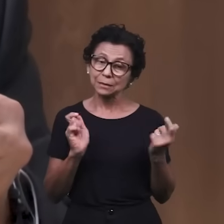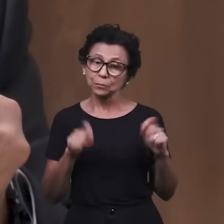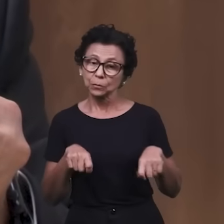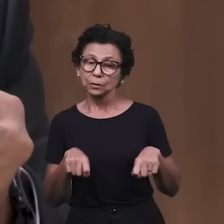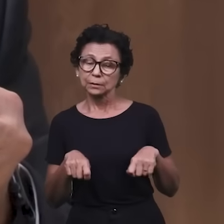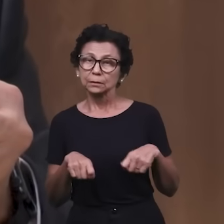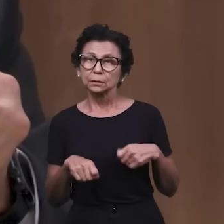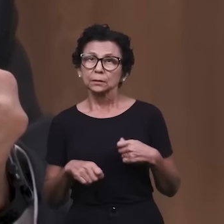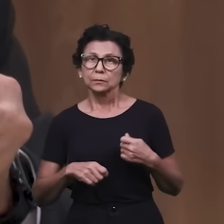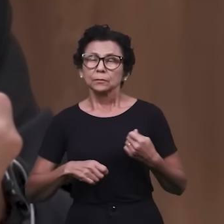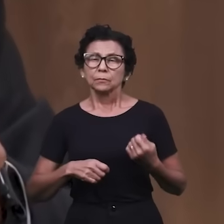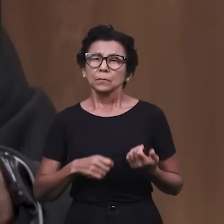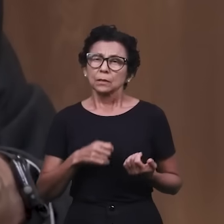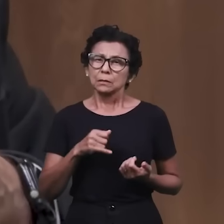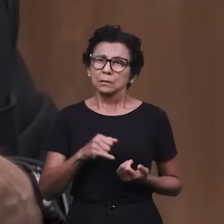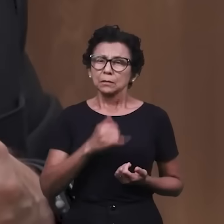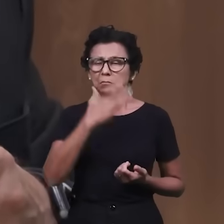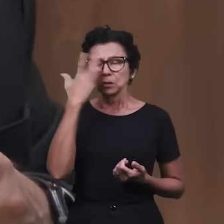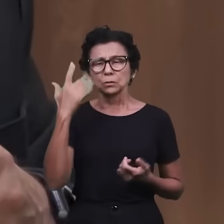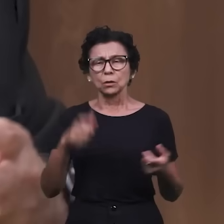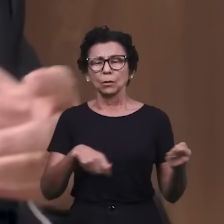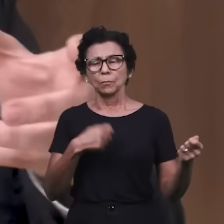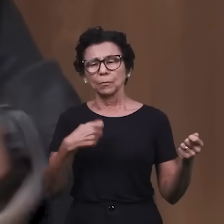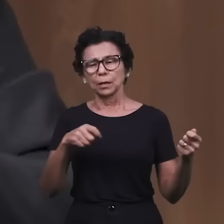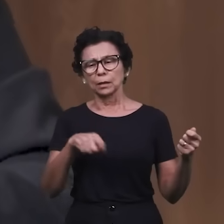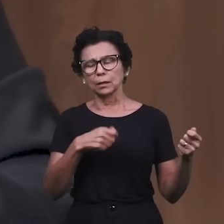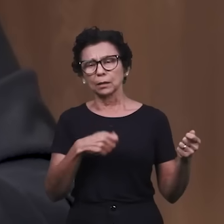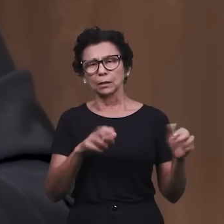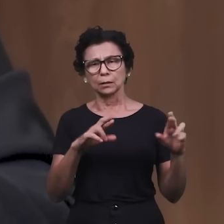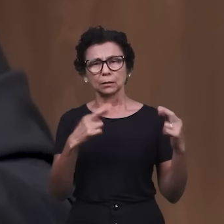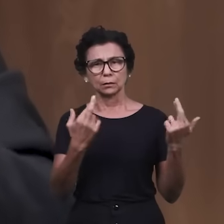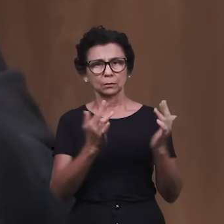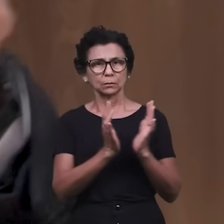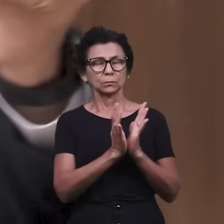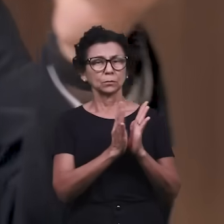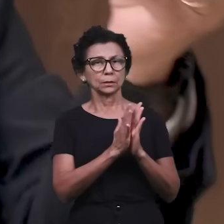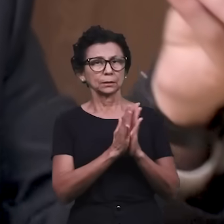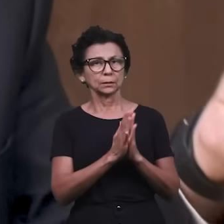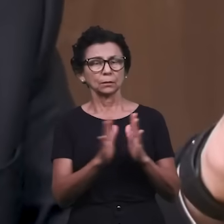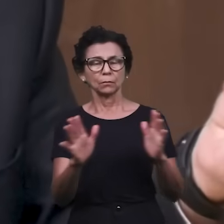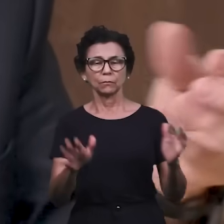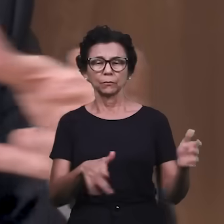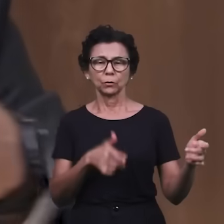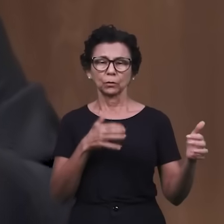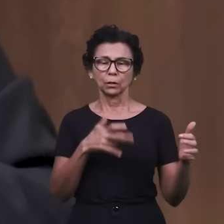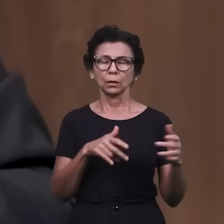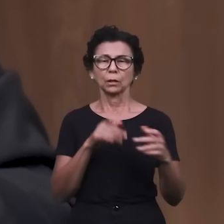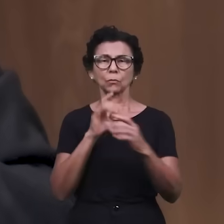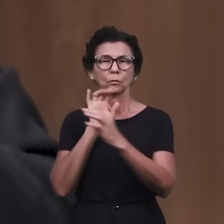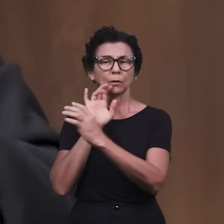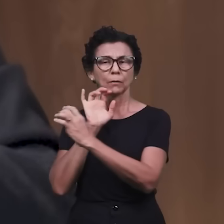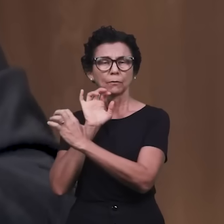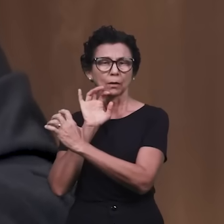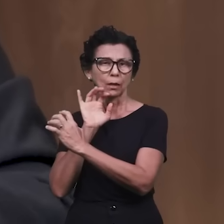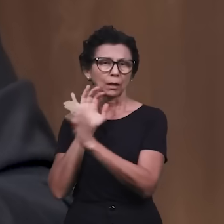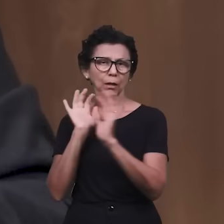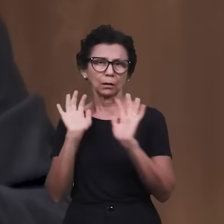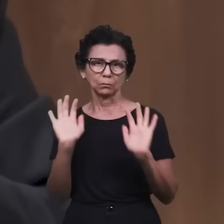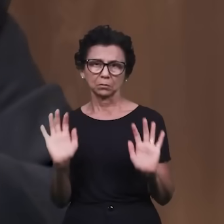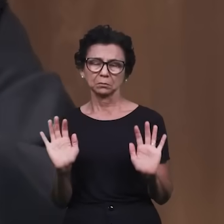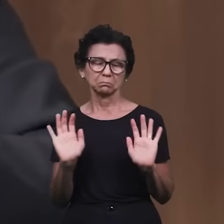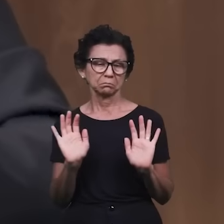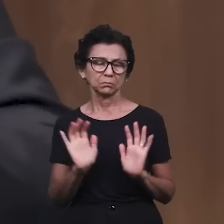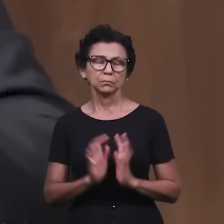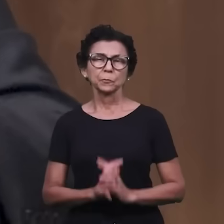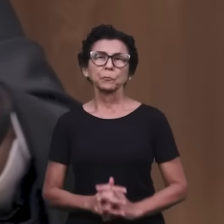você ter alguém que toca um instrumento na reunião do grupo de intercessão, um violão, uma flauta, alguma coisa